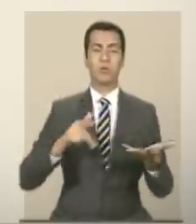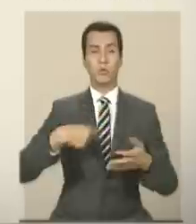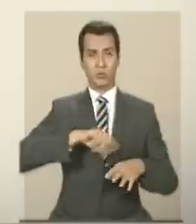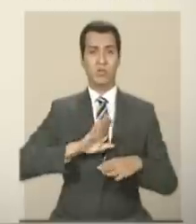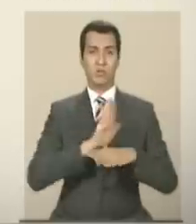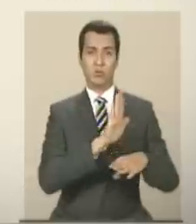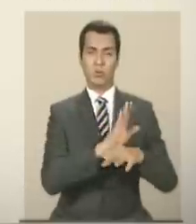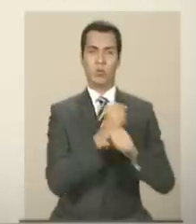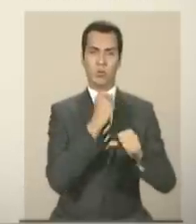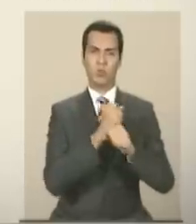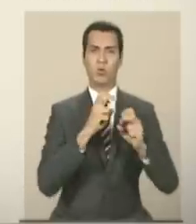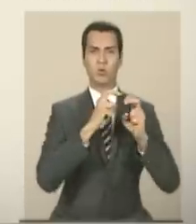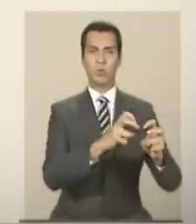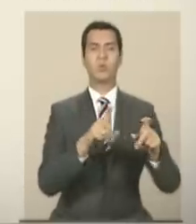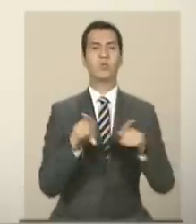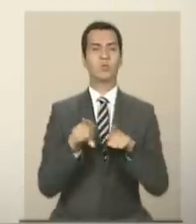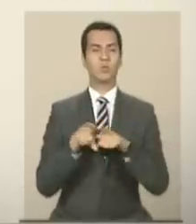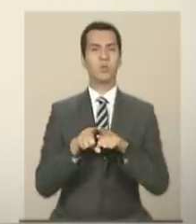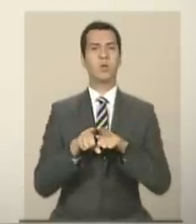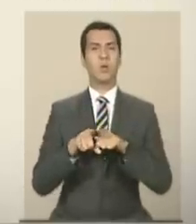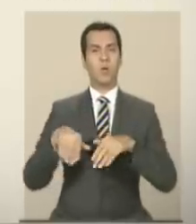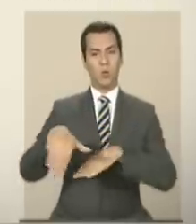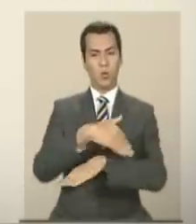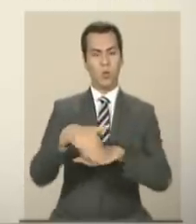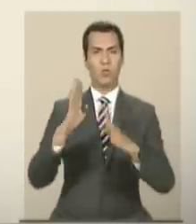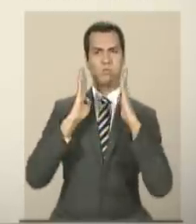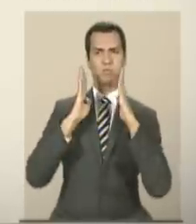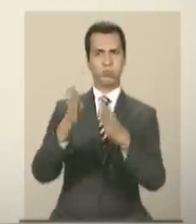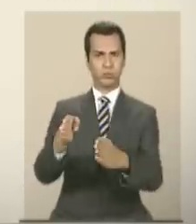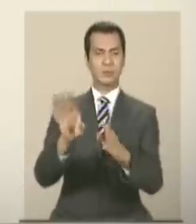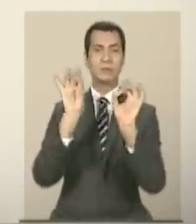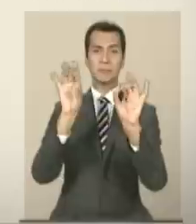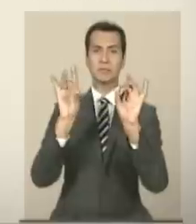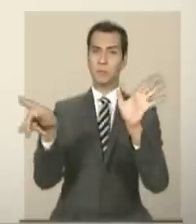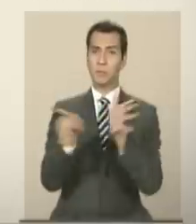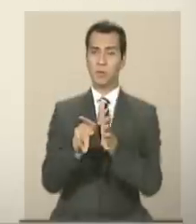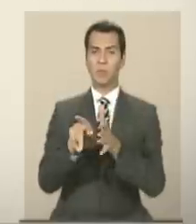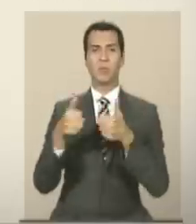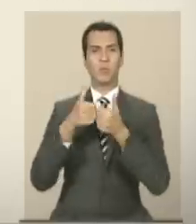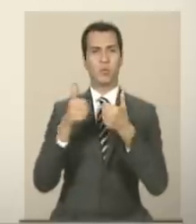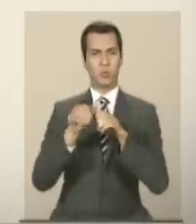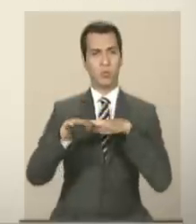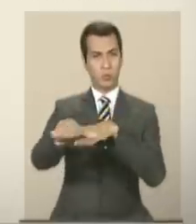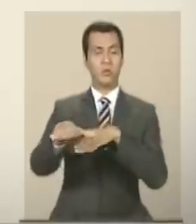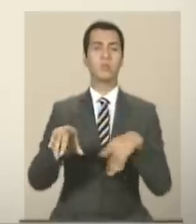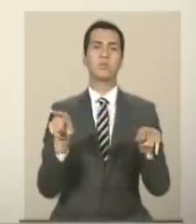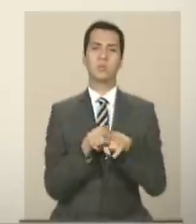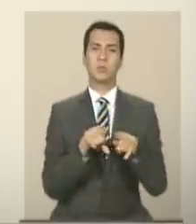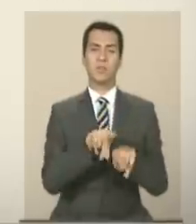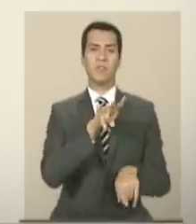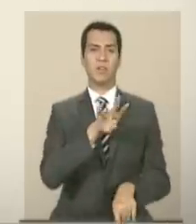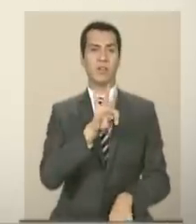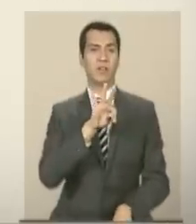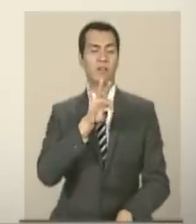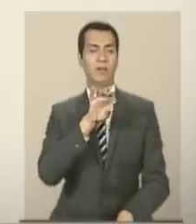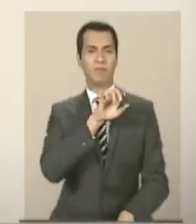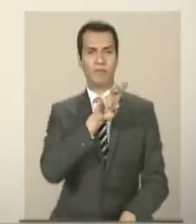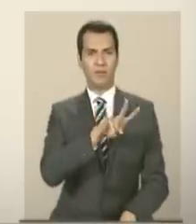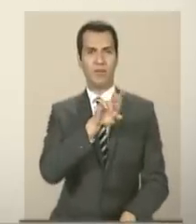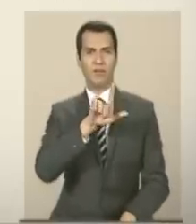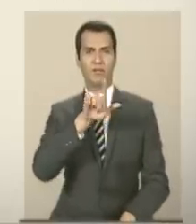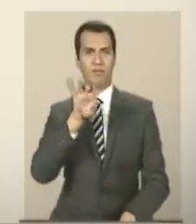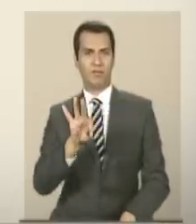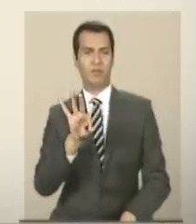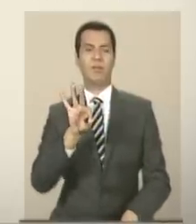metrôs, corredores exclusivos de ônibus, veículos leves sobre trilhos. E vamos também investir